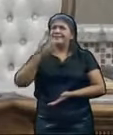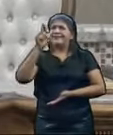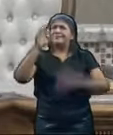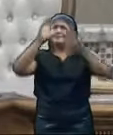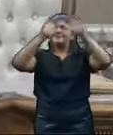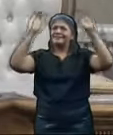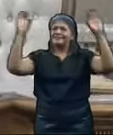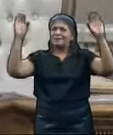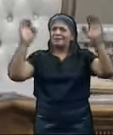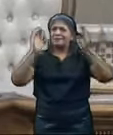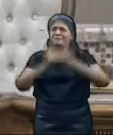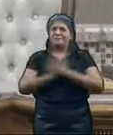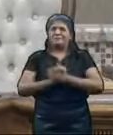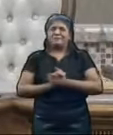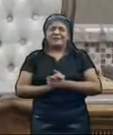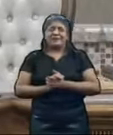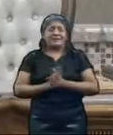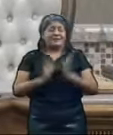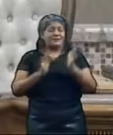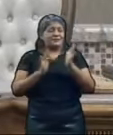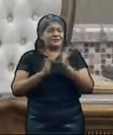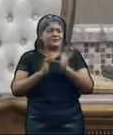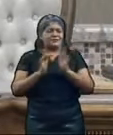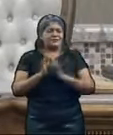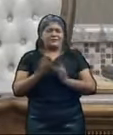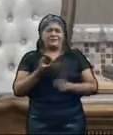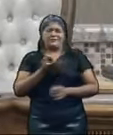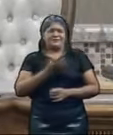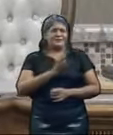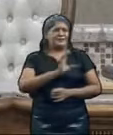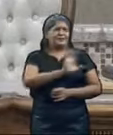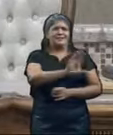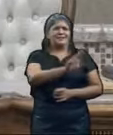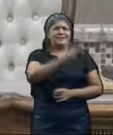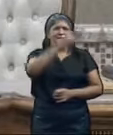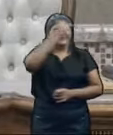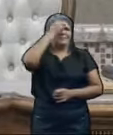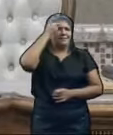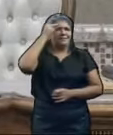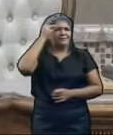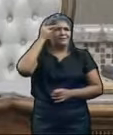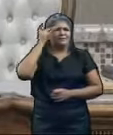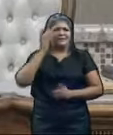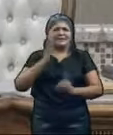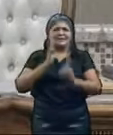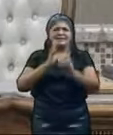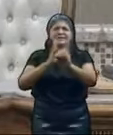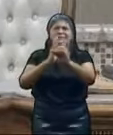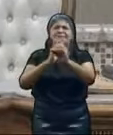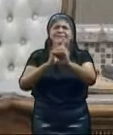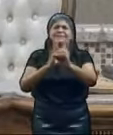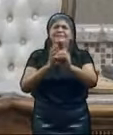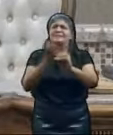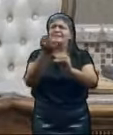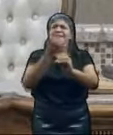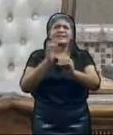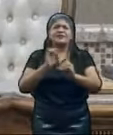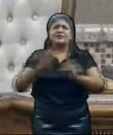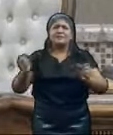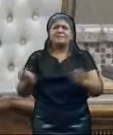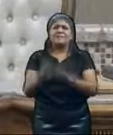e então o Senhor Jesus desenganou mandou embora pessoas que se aproxima